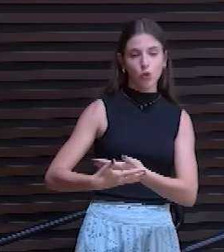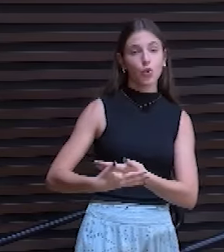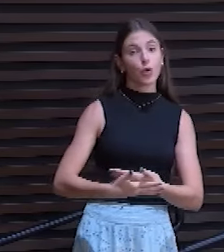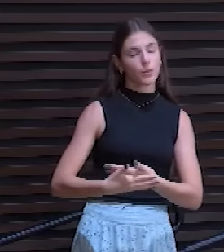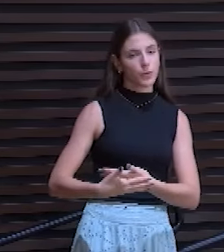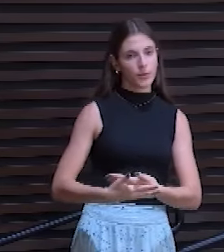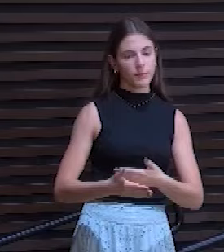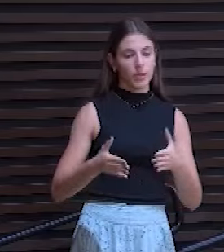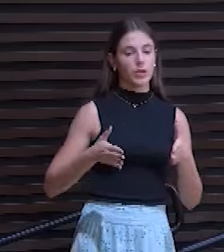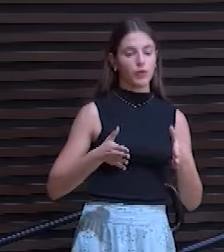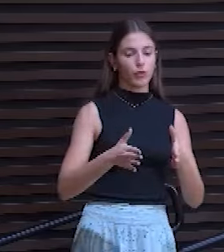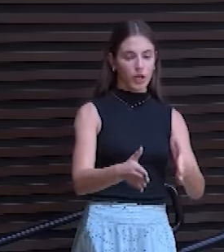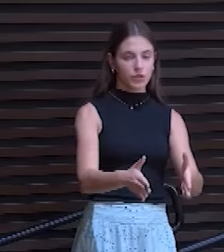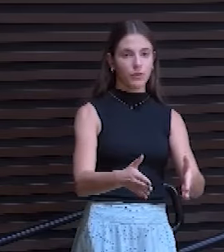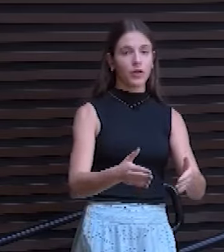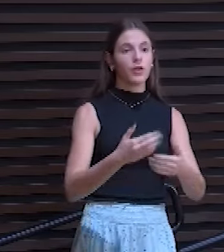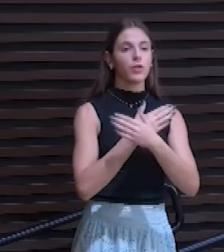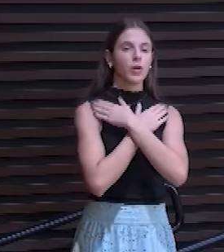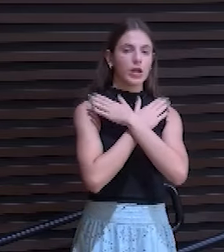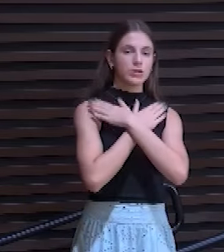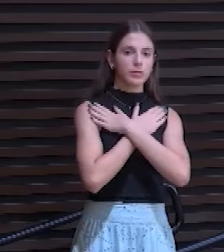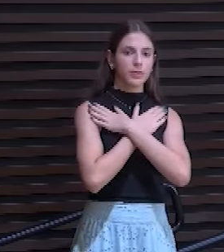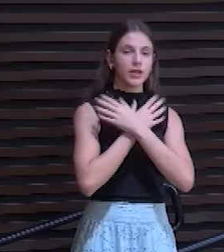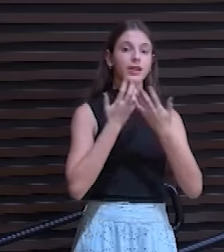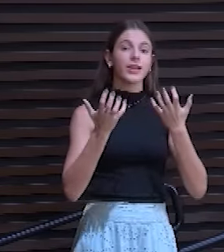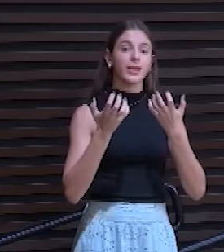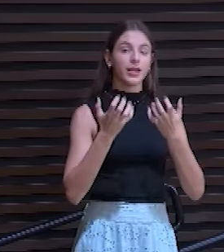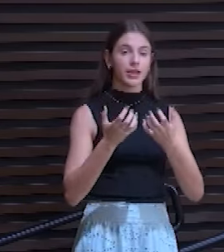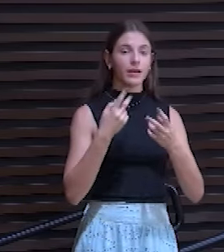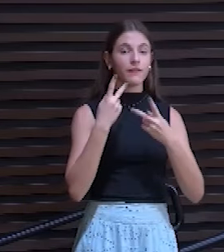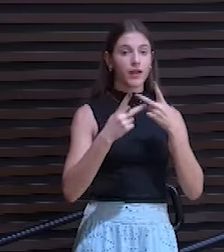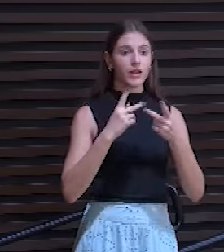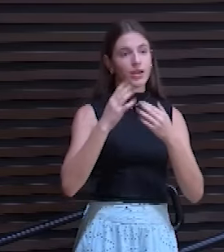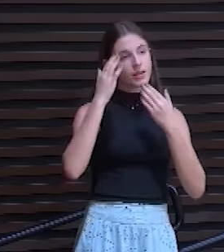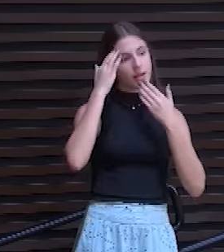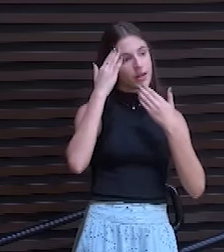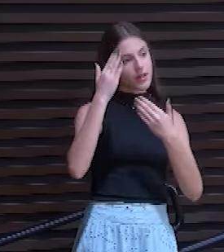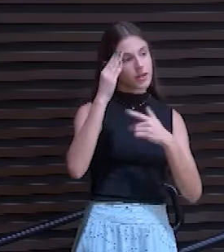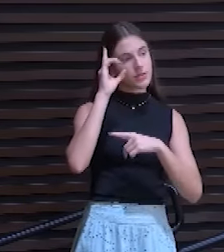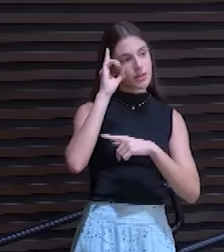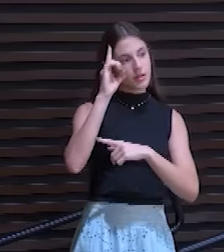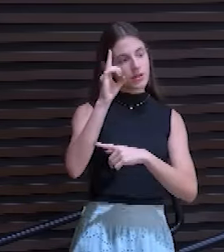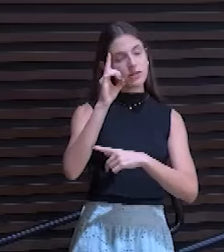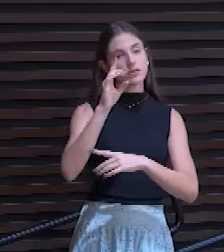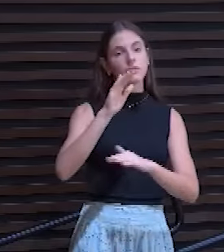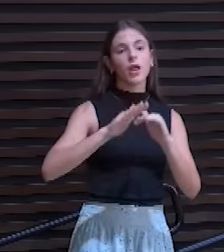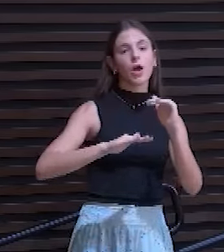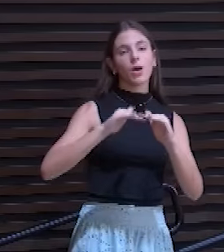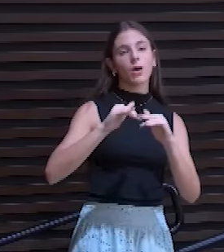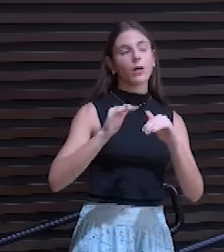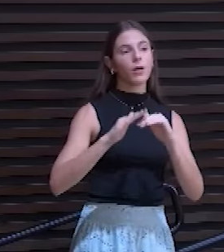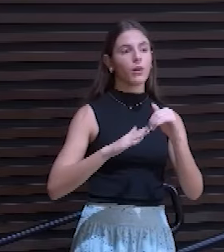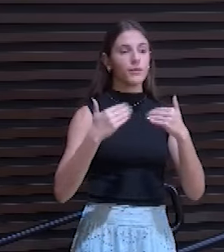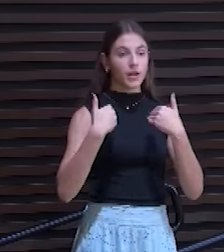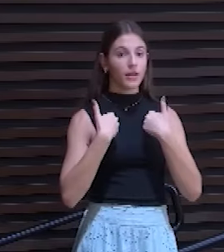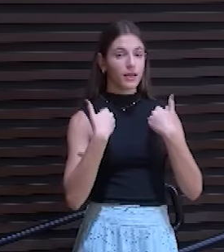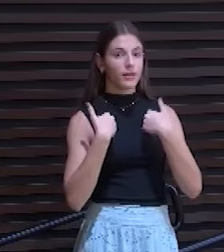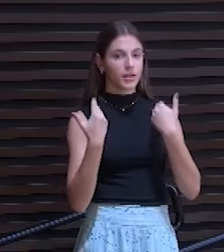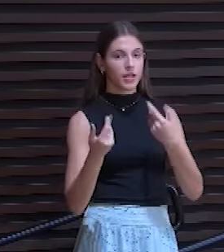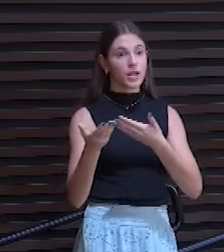quanto somos gratos, minha esposa e eu, gratos a Deus pela honra e privilégio que Ele nos deu